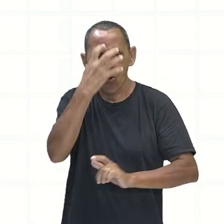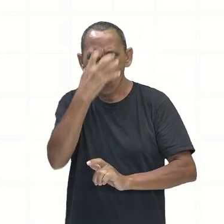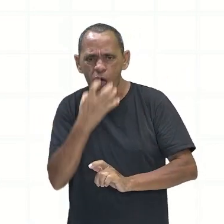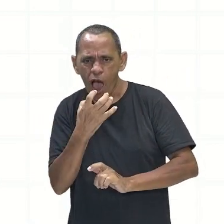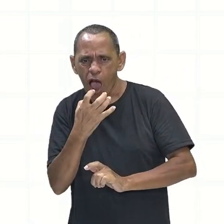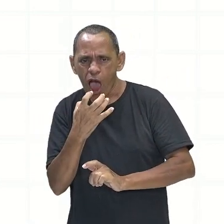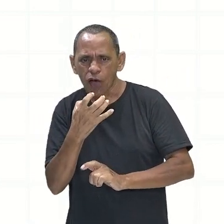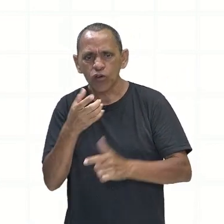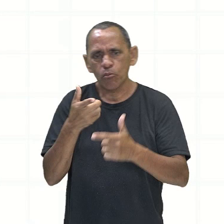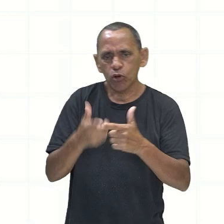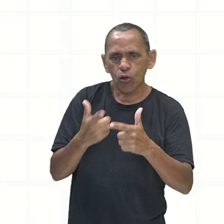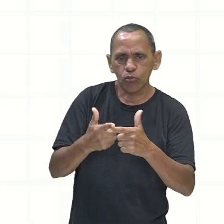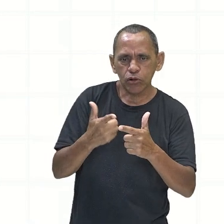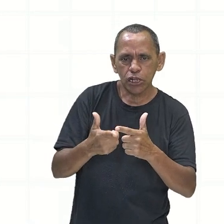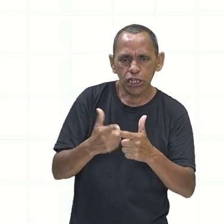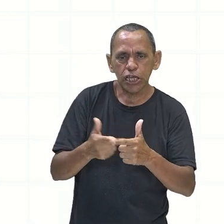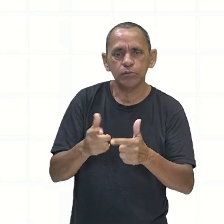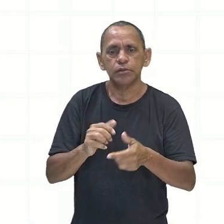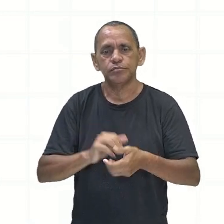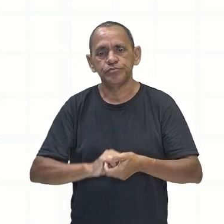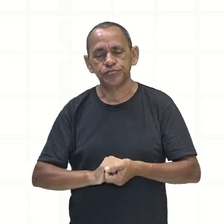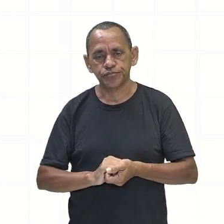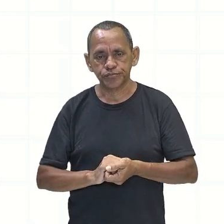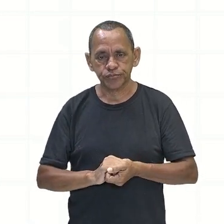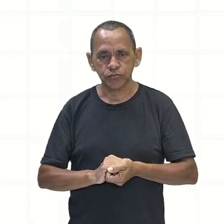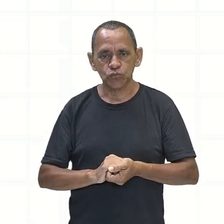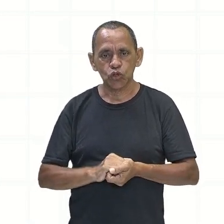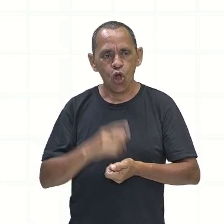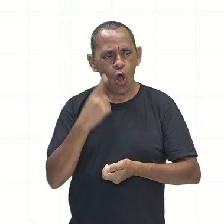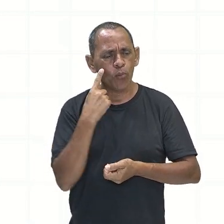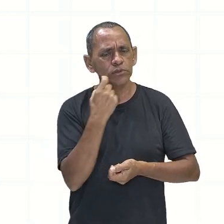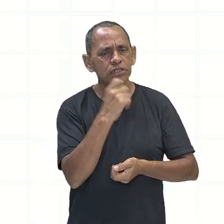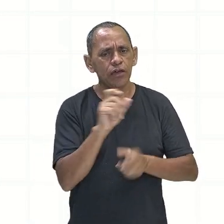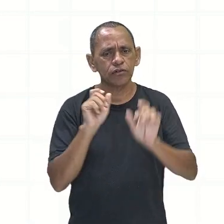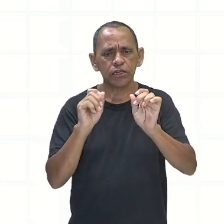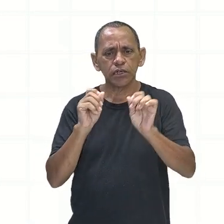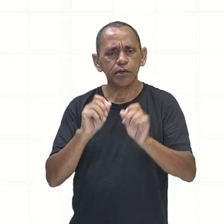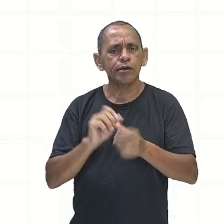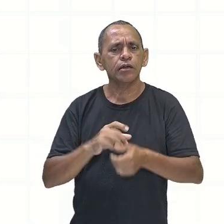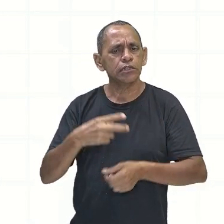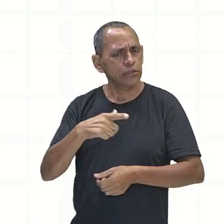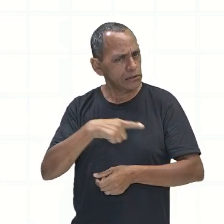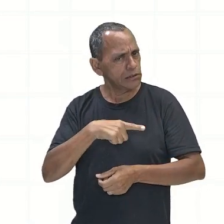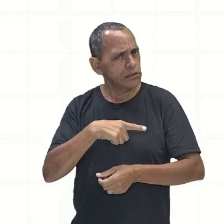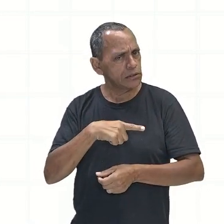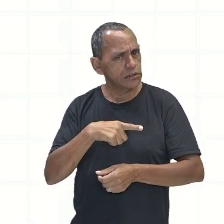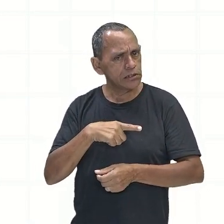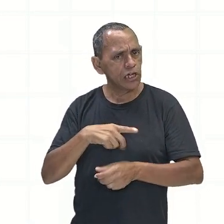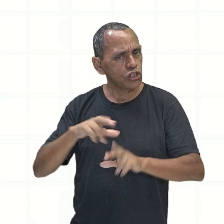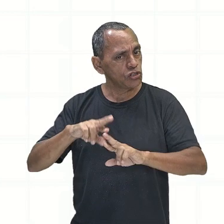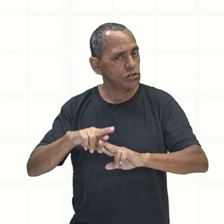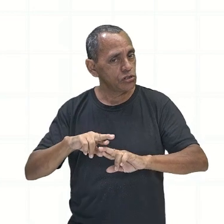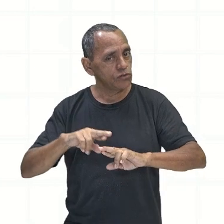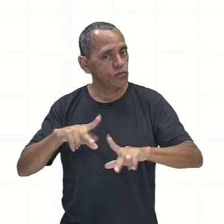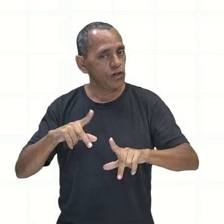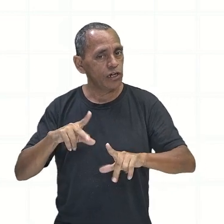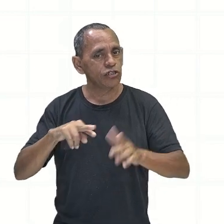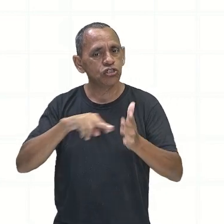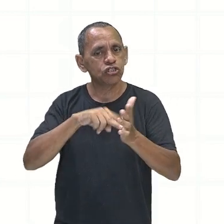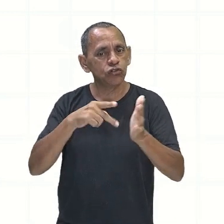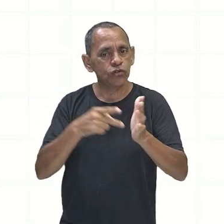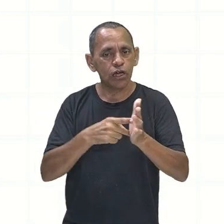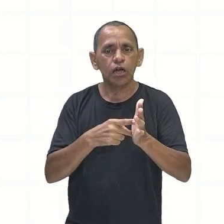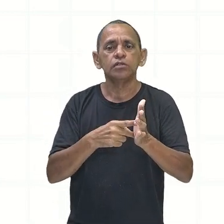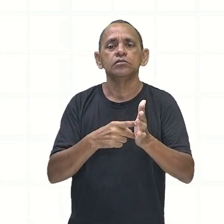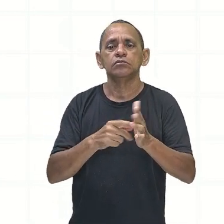transtorno. Então, observe que a palavra fera, aqui nesse contexto, ela ganhou o quê? Um outro sentido, um outro significado, né?